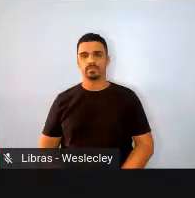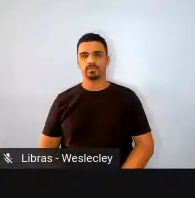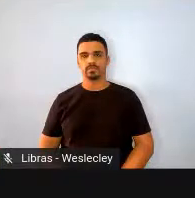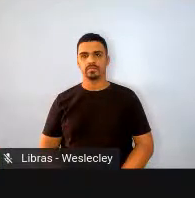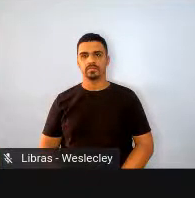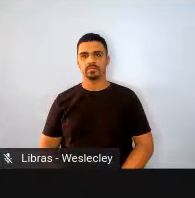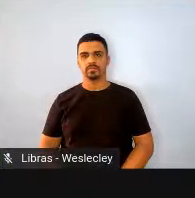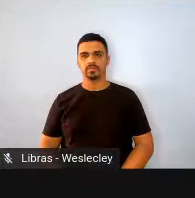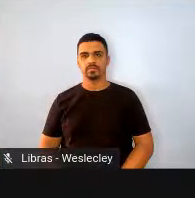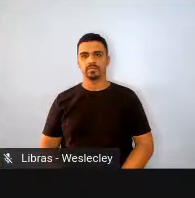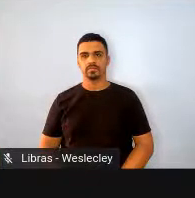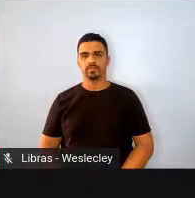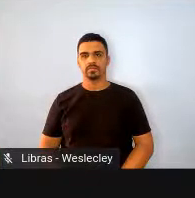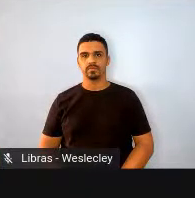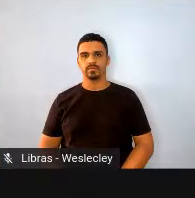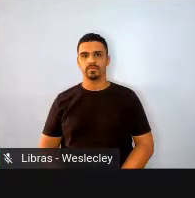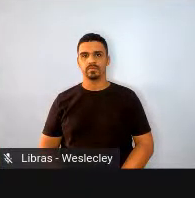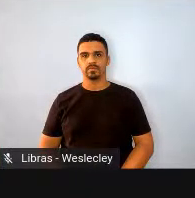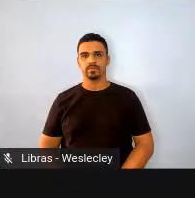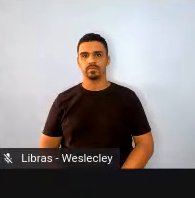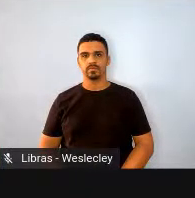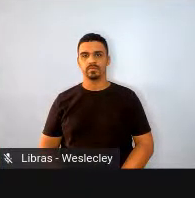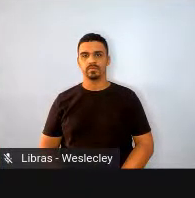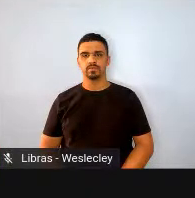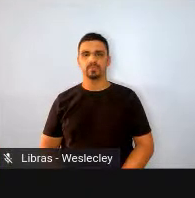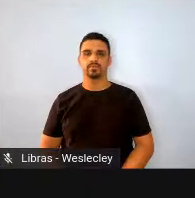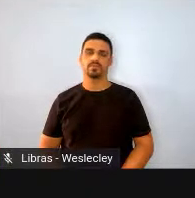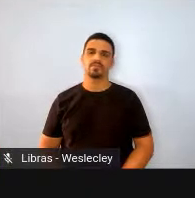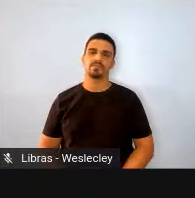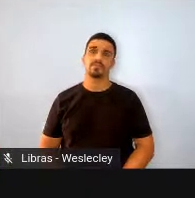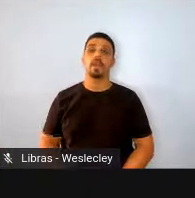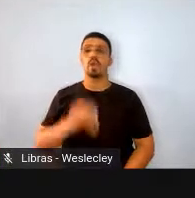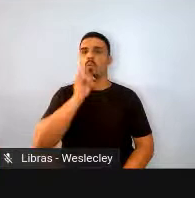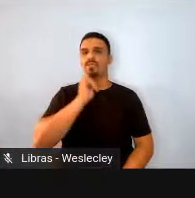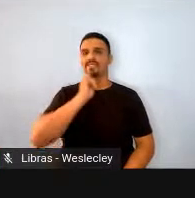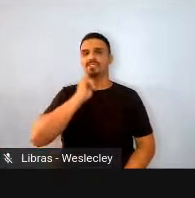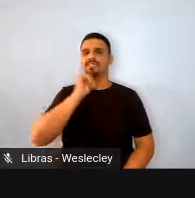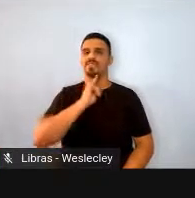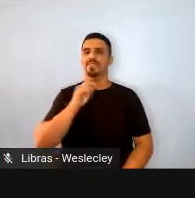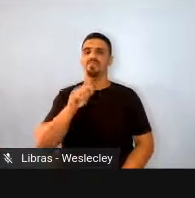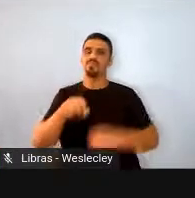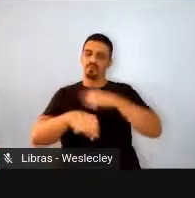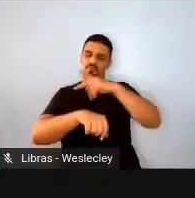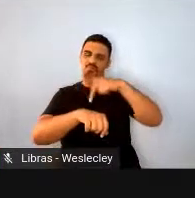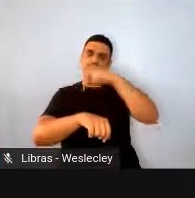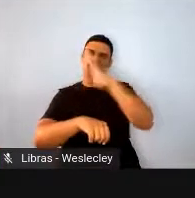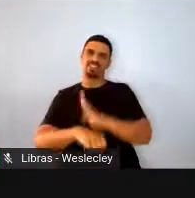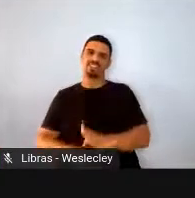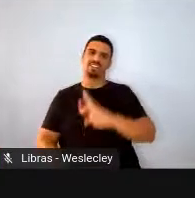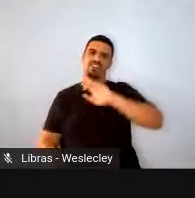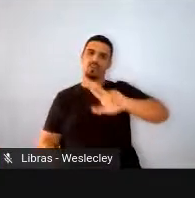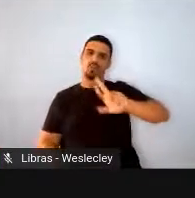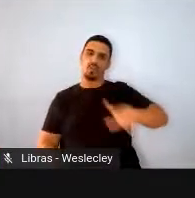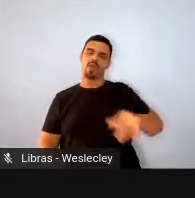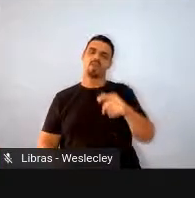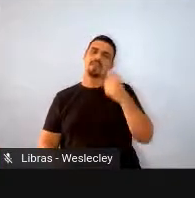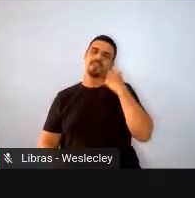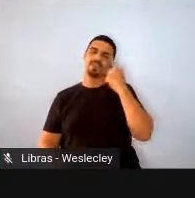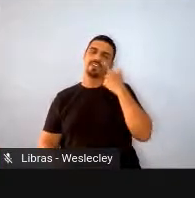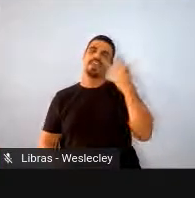Agora está aparecendo. Pronto. Esse aqui é um exemplo, eu peguei um exemplo que não é o brasileiro, para a gente ver que não acontece só aqui,